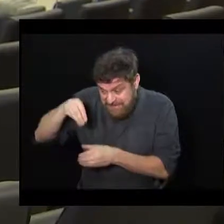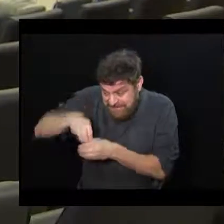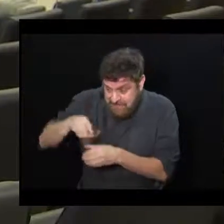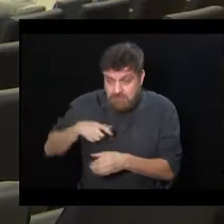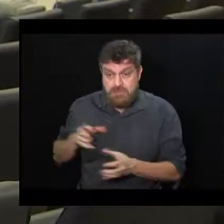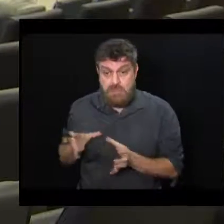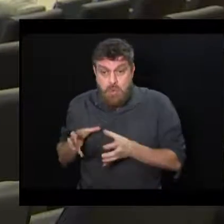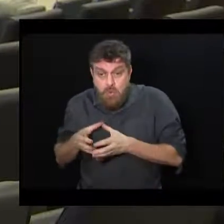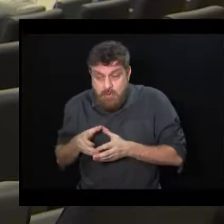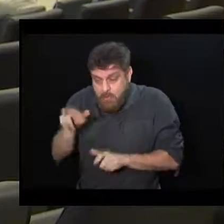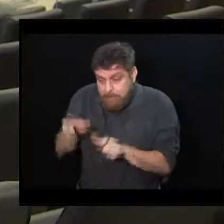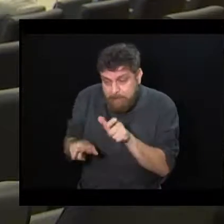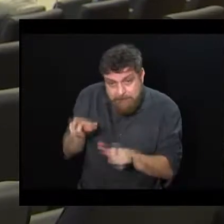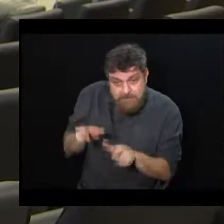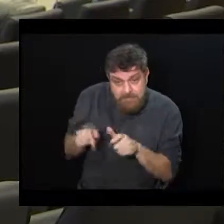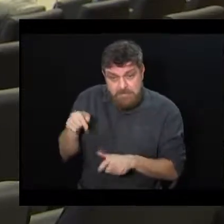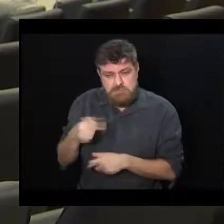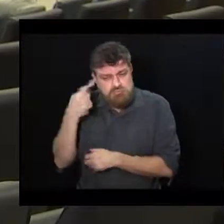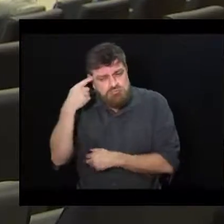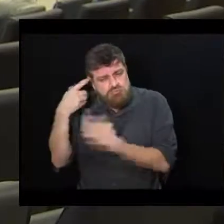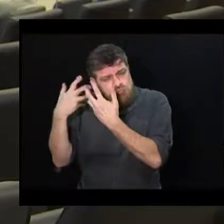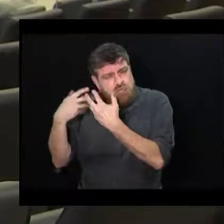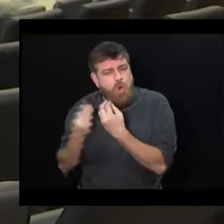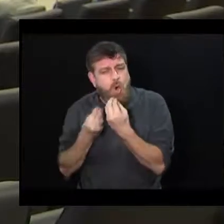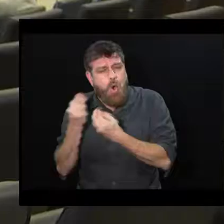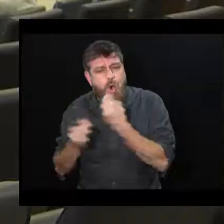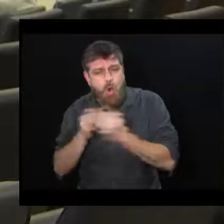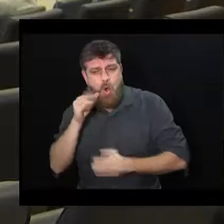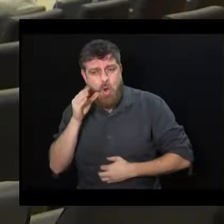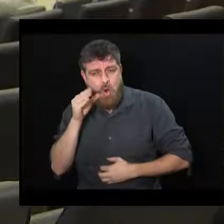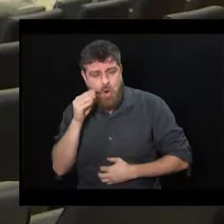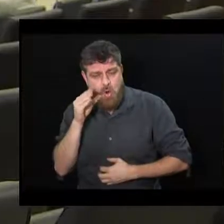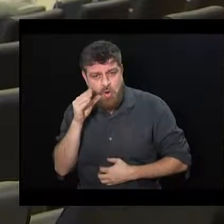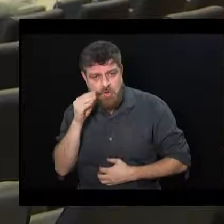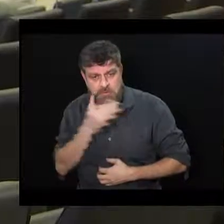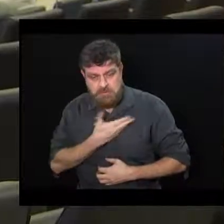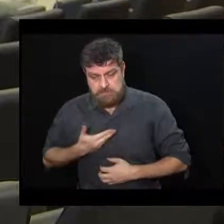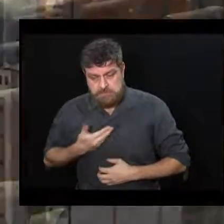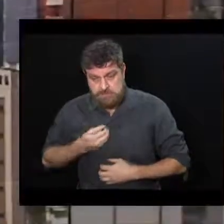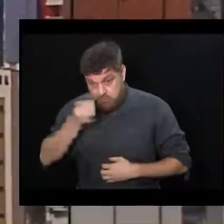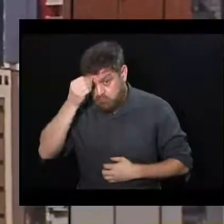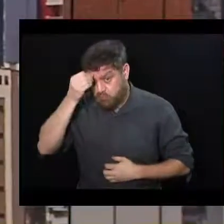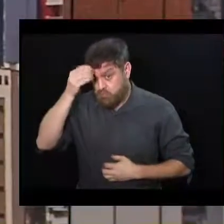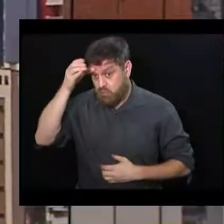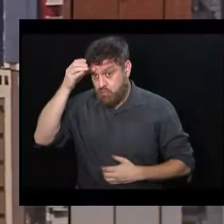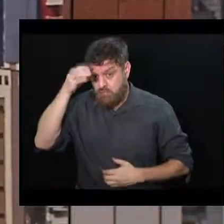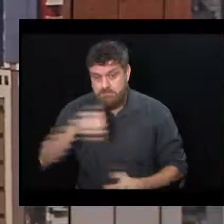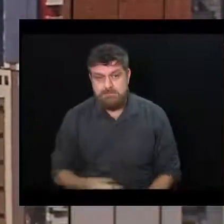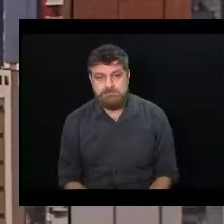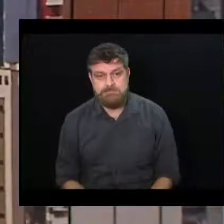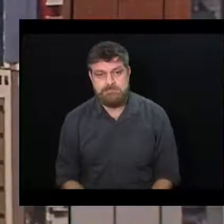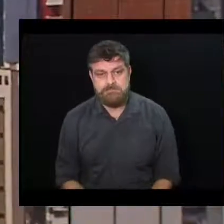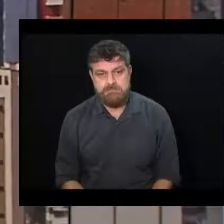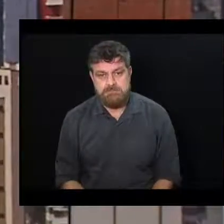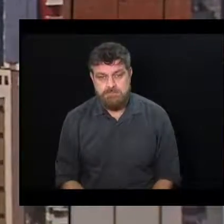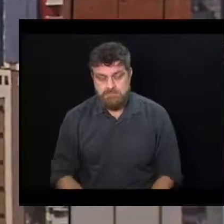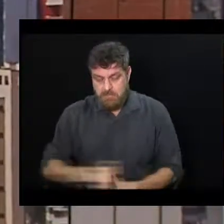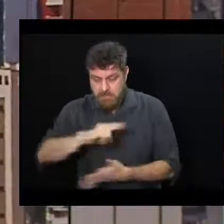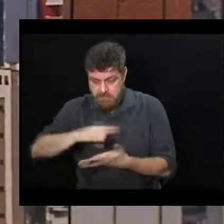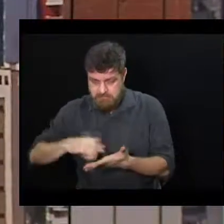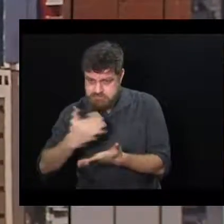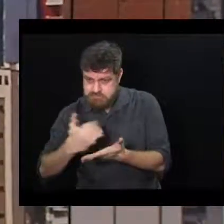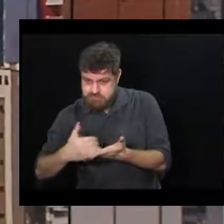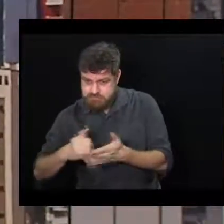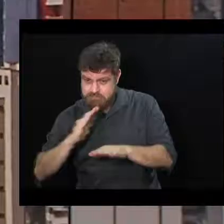órgão, pessoas pensando em qualificar, né, os seus servidores. E em resposta à moção